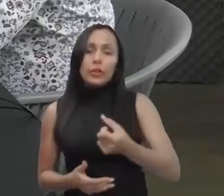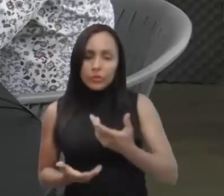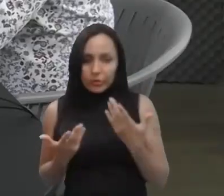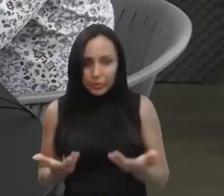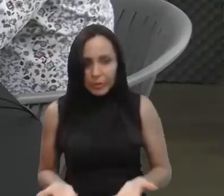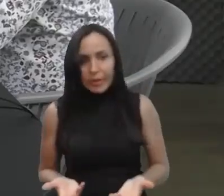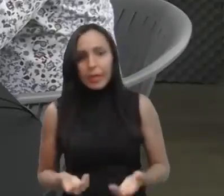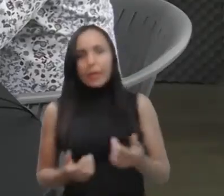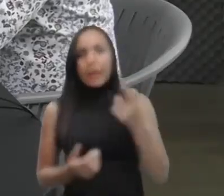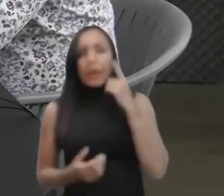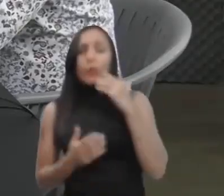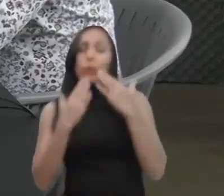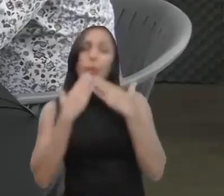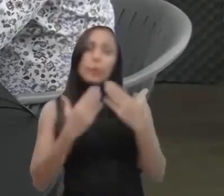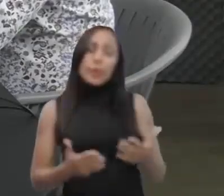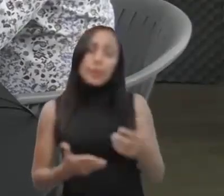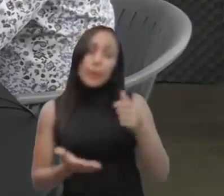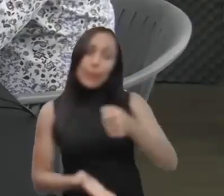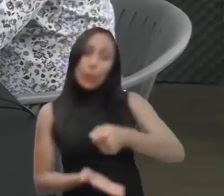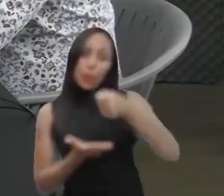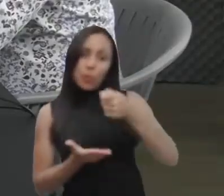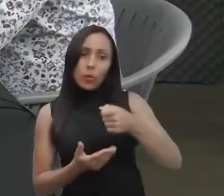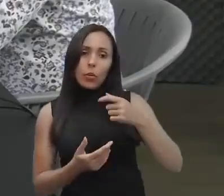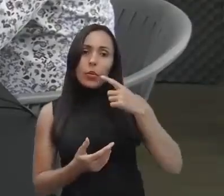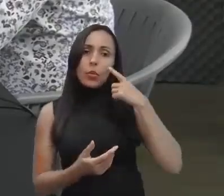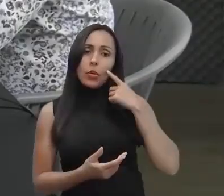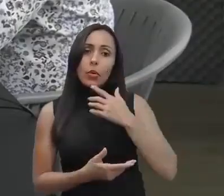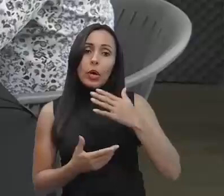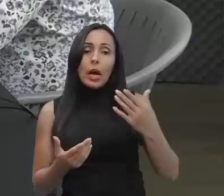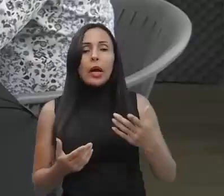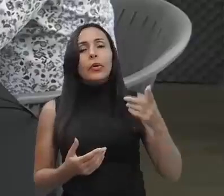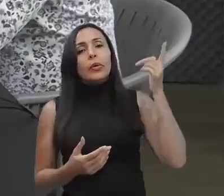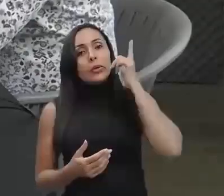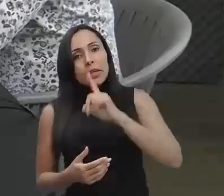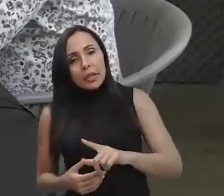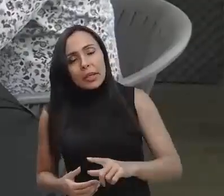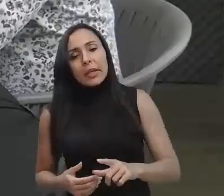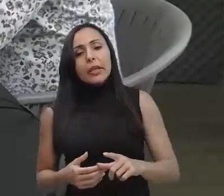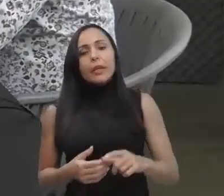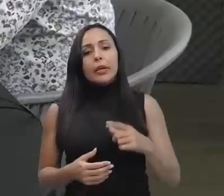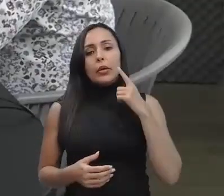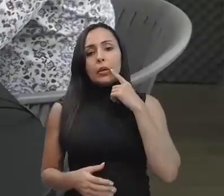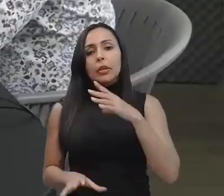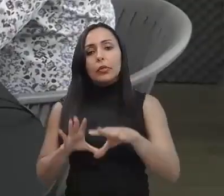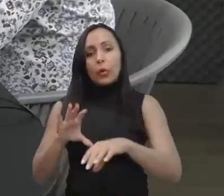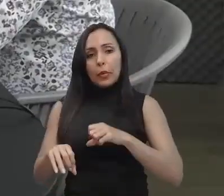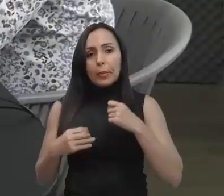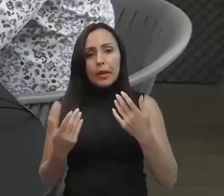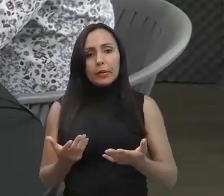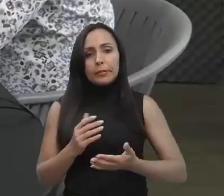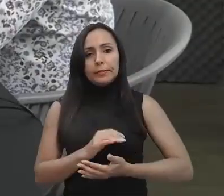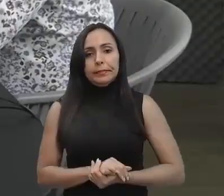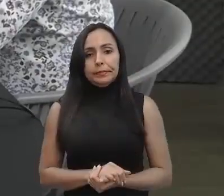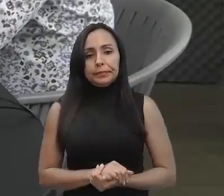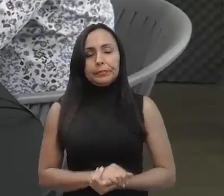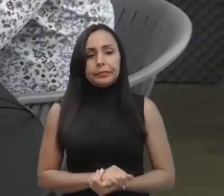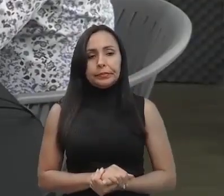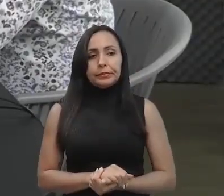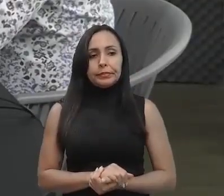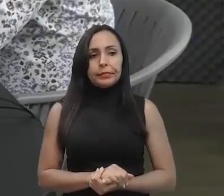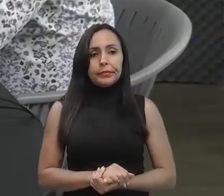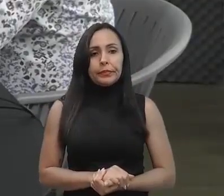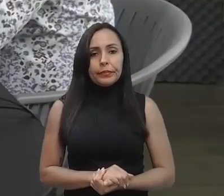fui pedir bolsa ao reitor da da Universidade consegui e eu consegui me formar com bolsa viu bolsa social e